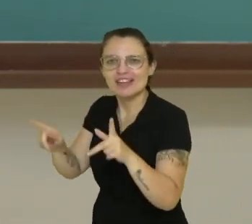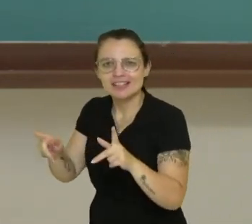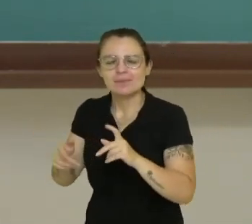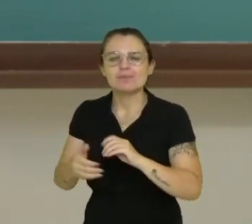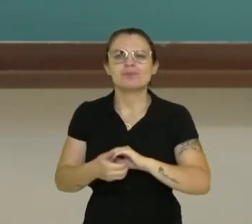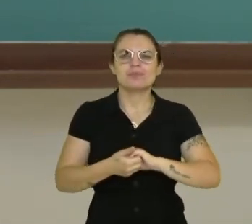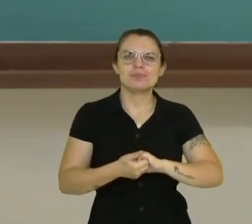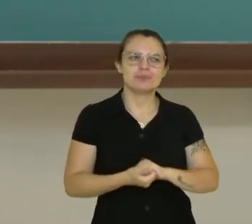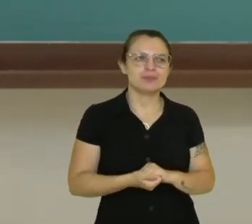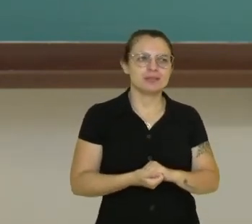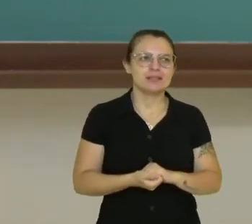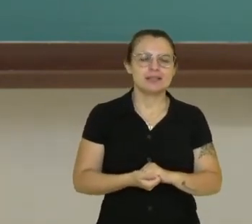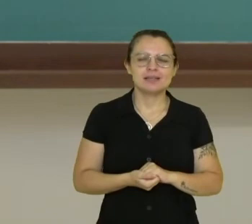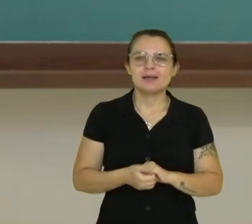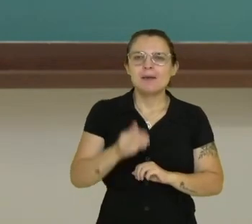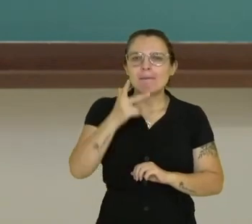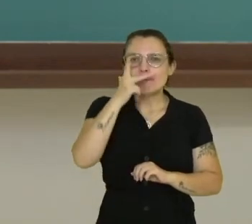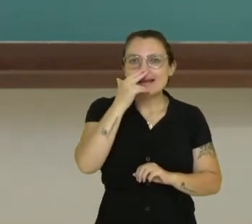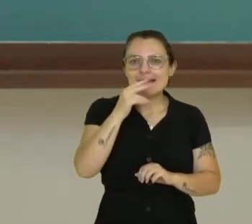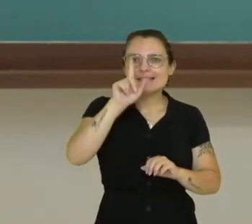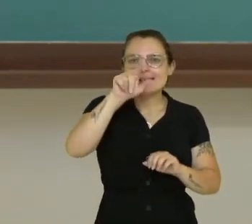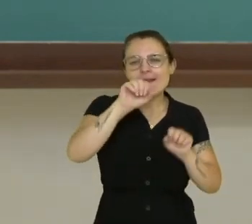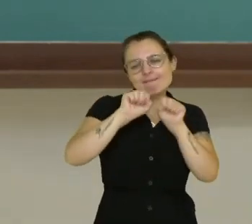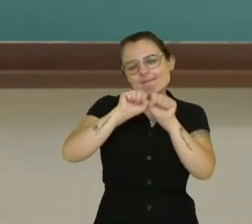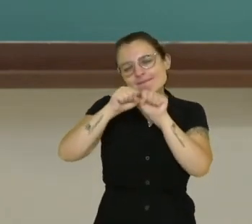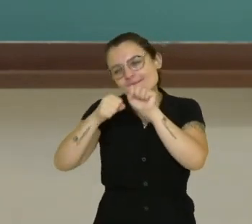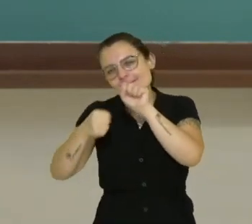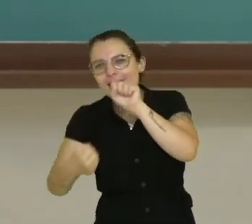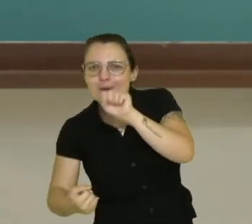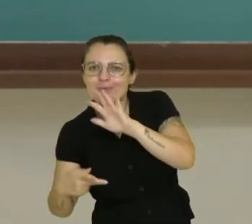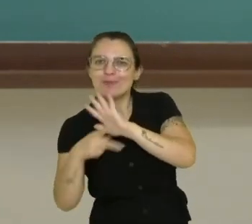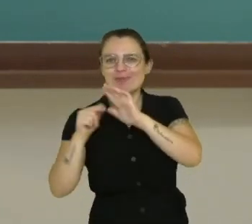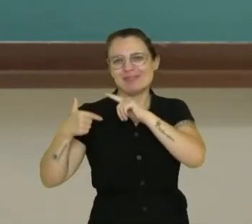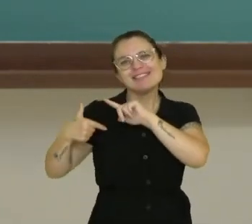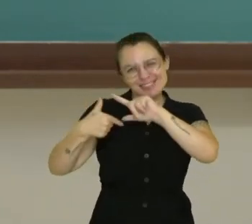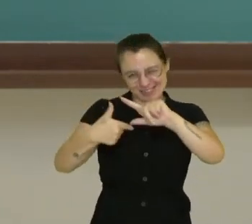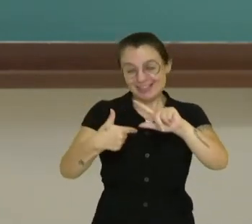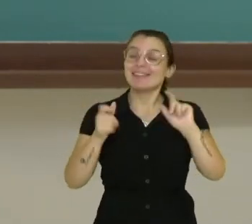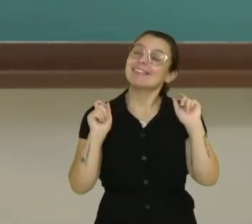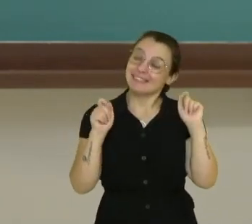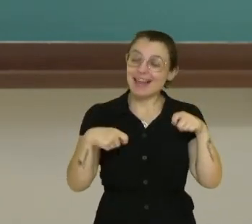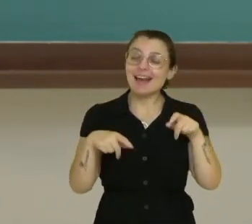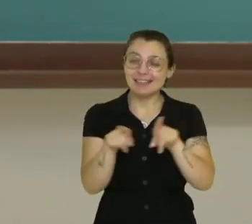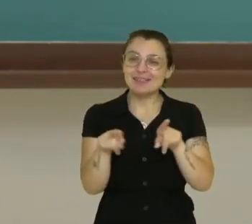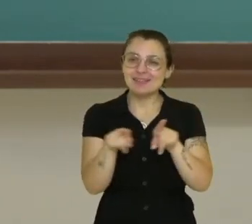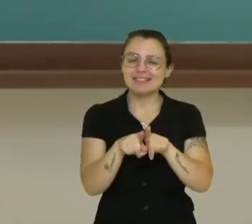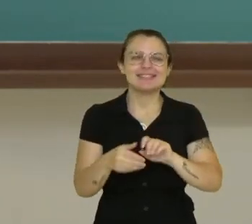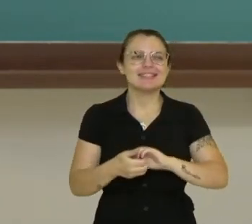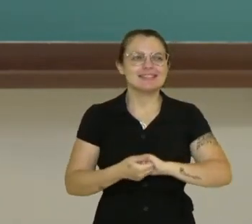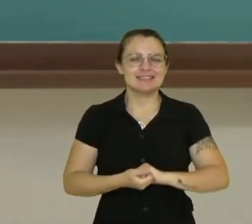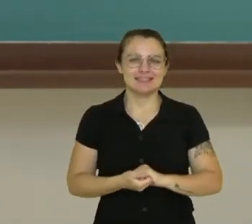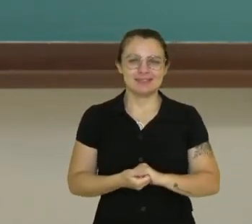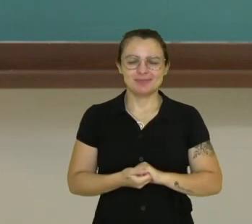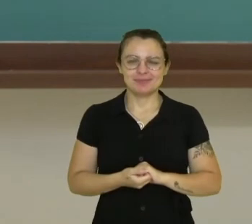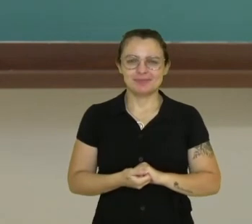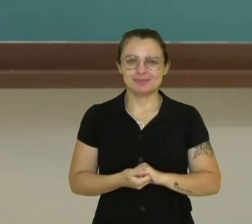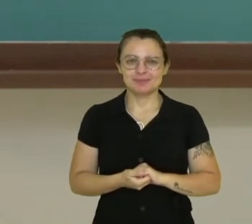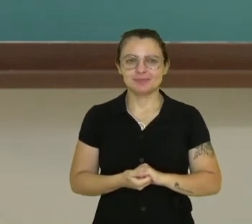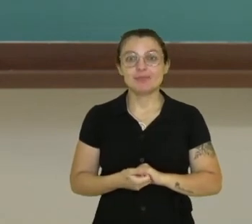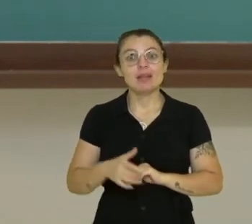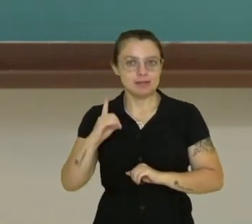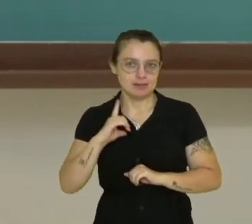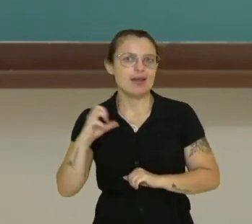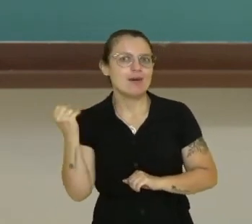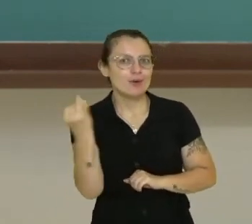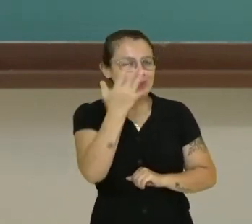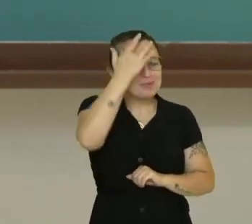com a possibilidade da desconstrução desta musicalidade. Por exemplo, existem